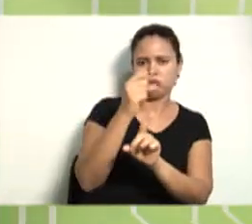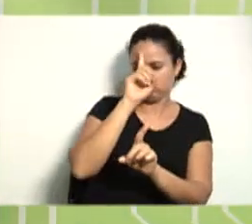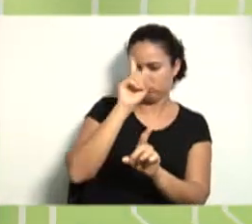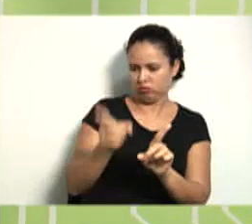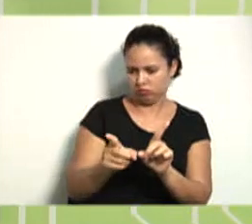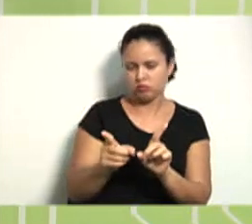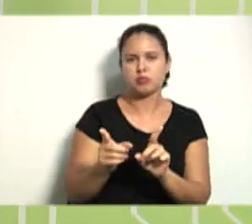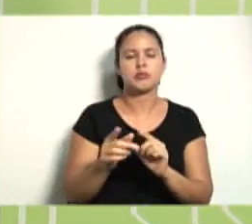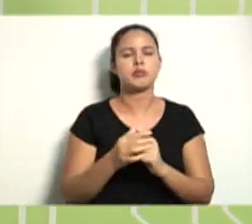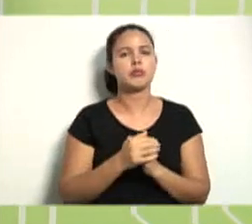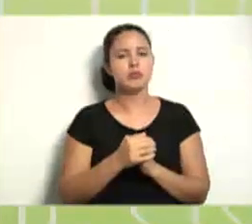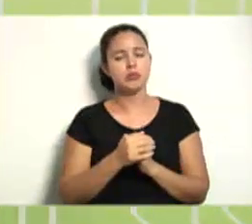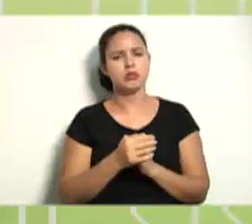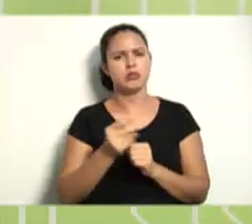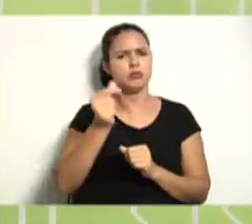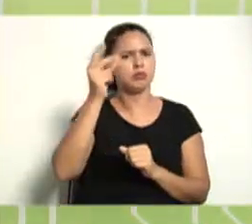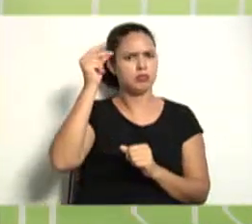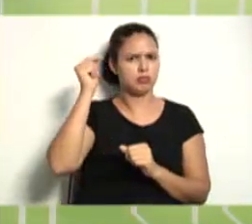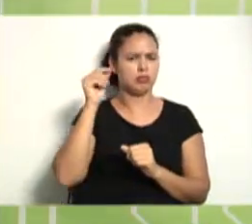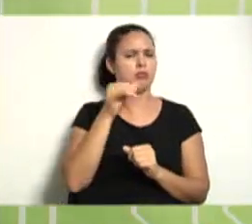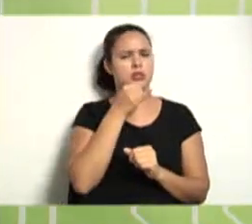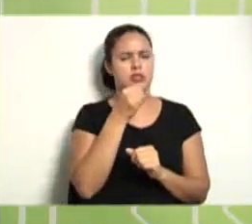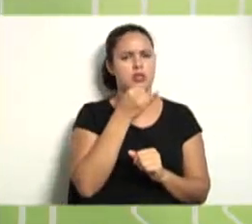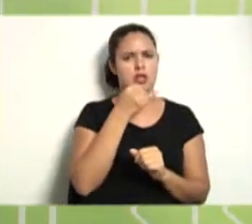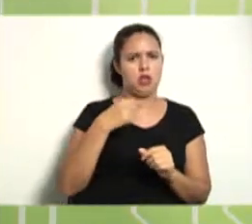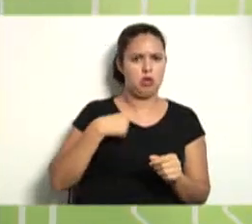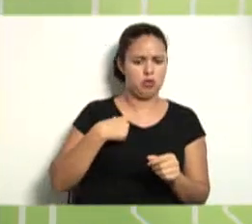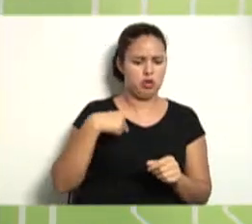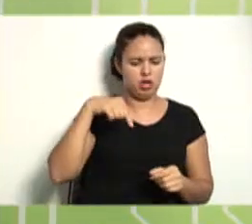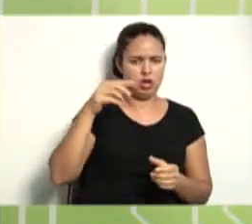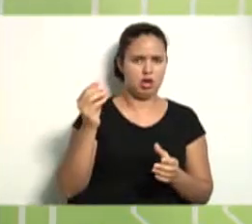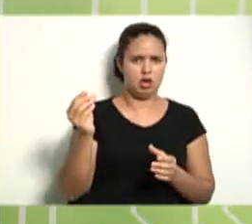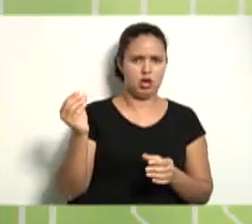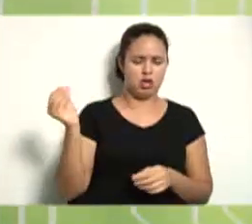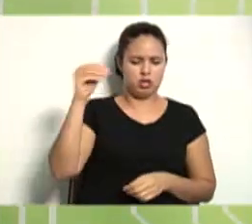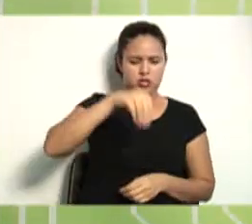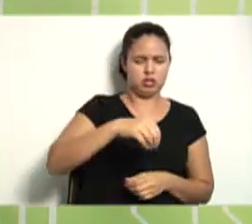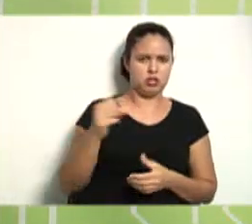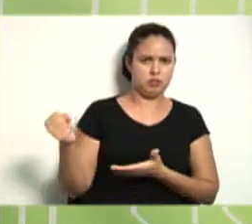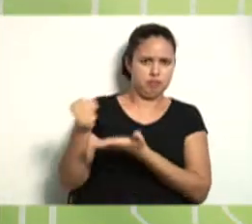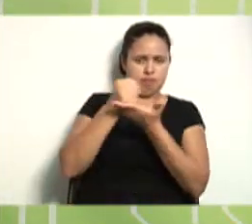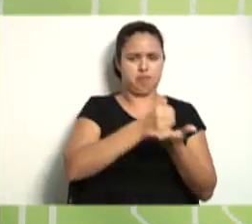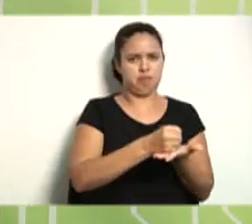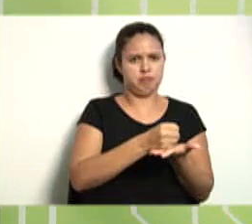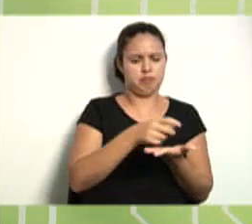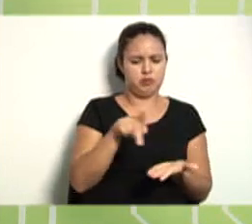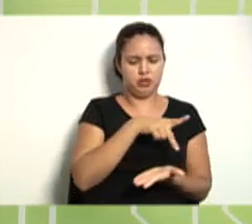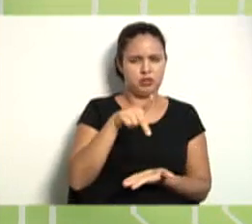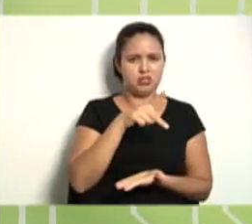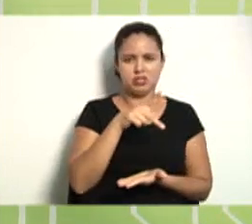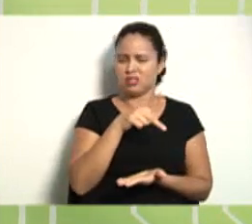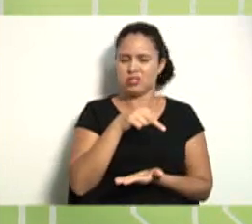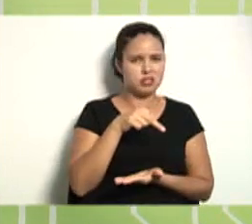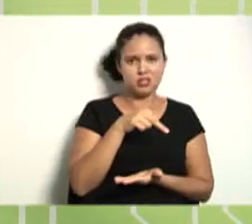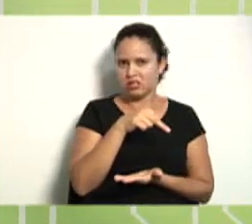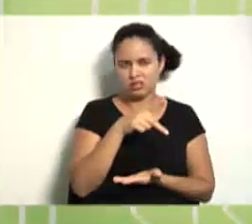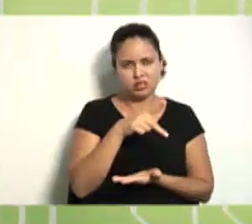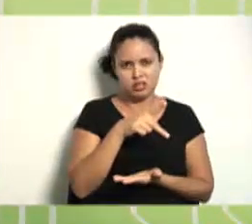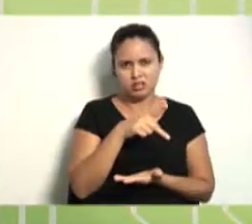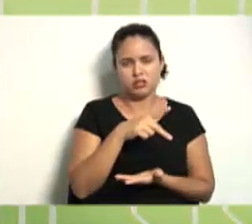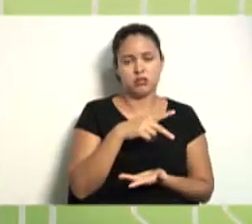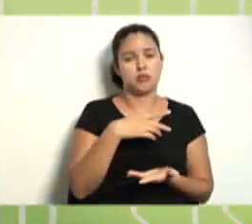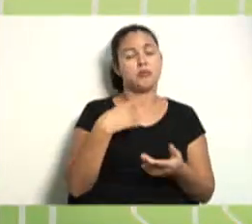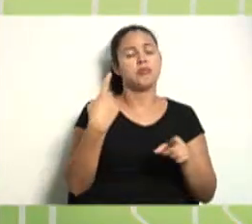que eu não poderia estar aqui, realizando esse trabalho de professora. Por quê? Porque a atividade intelectual,